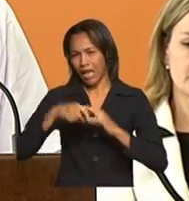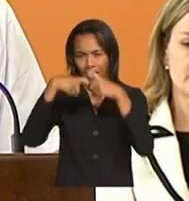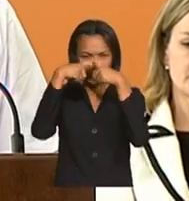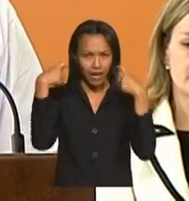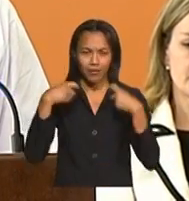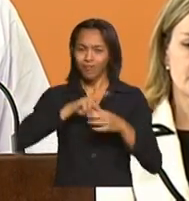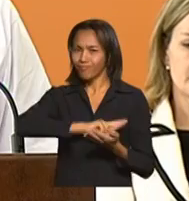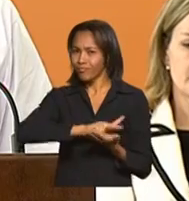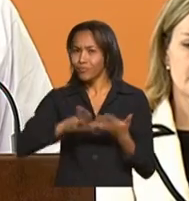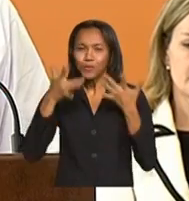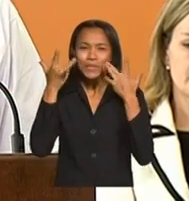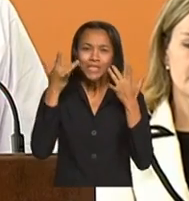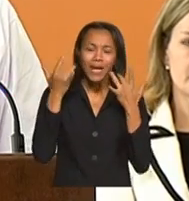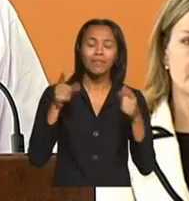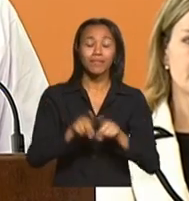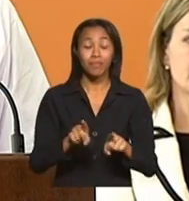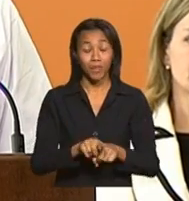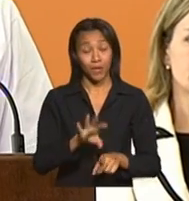desportivo,